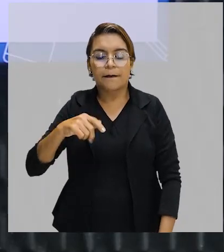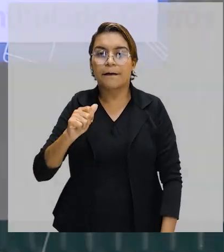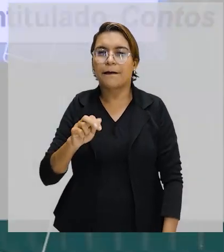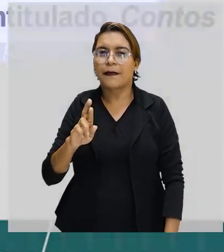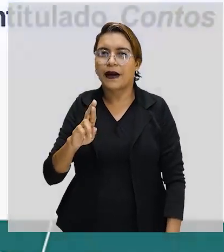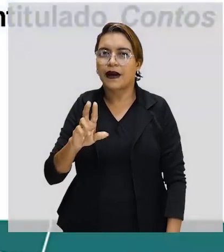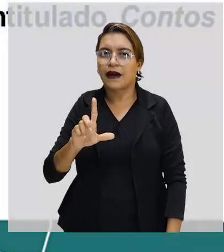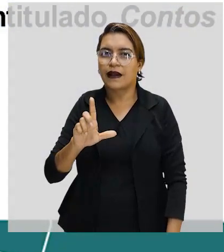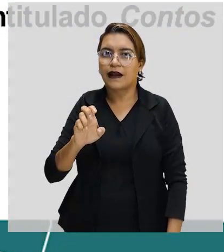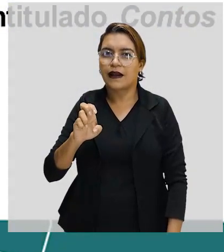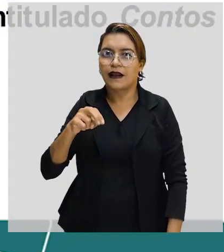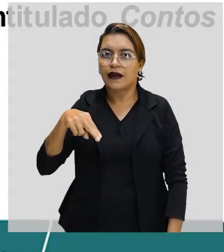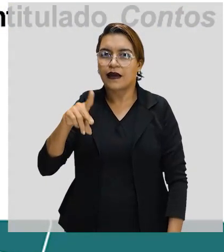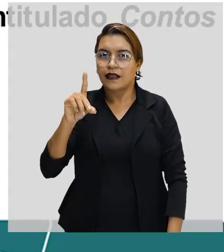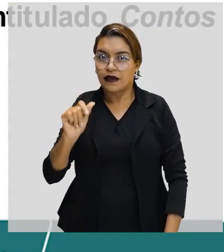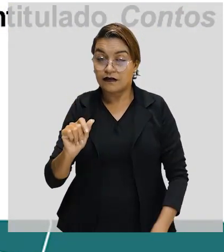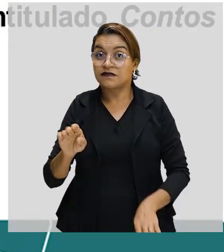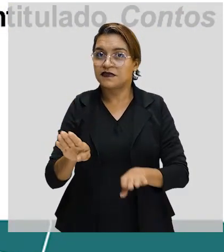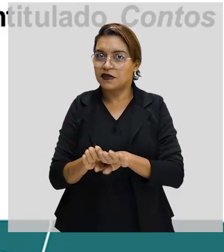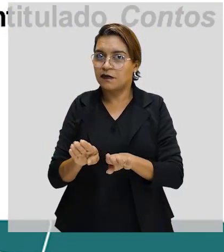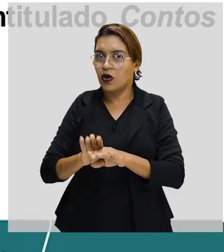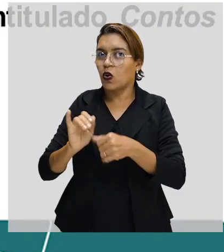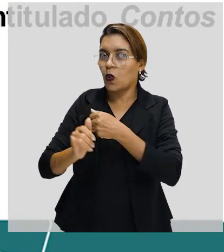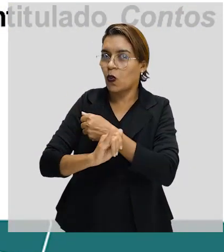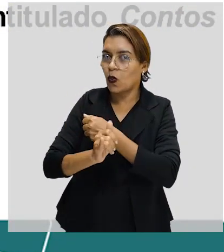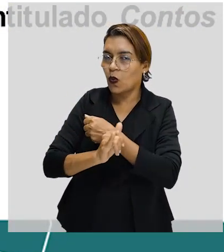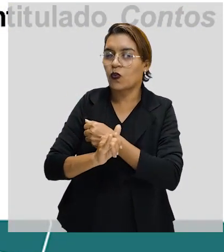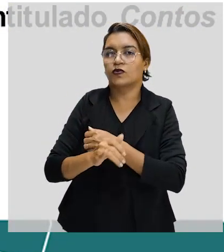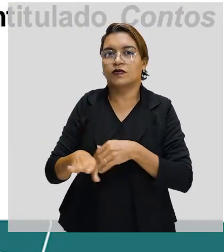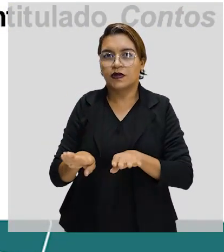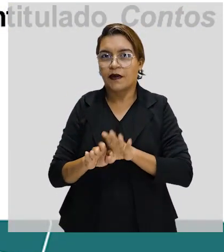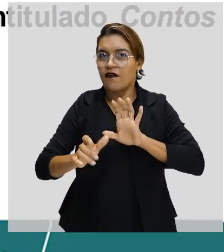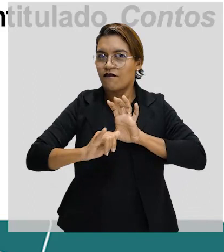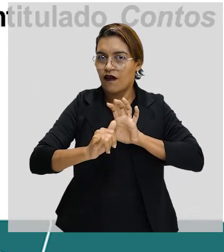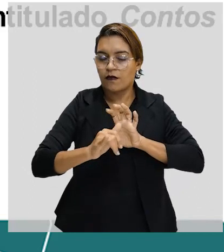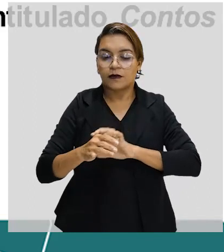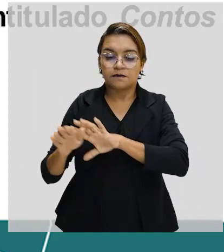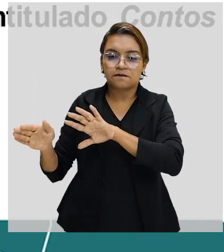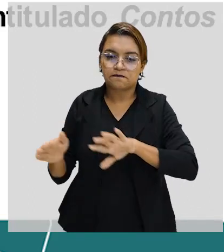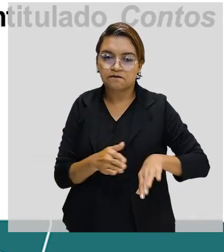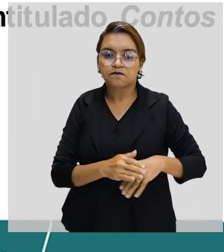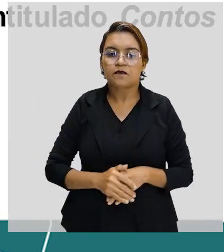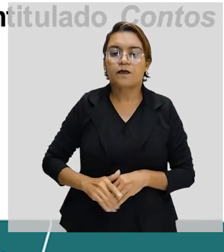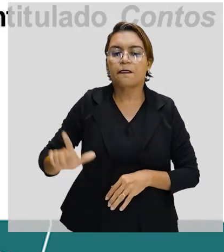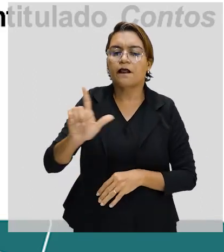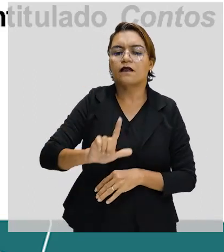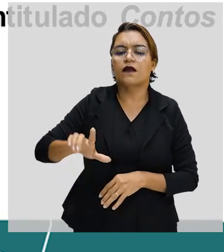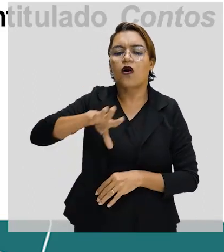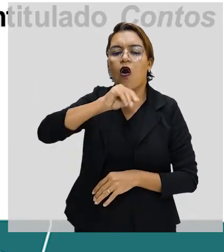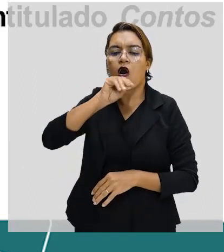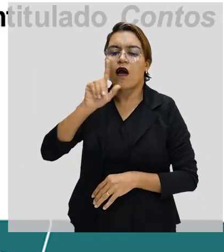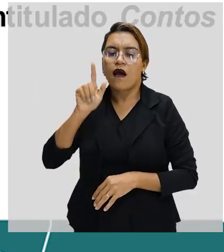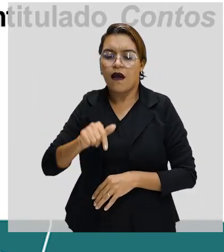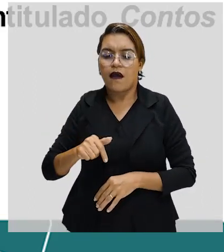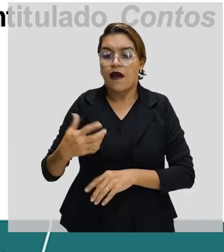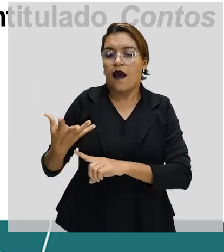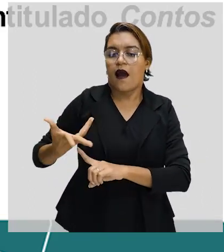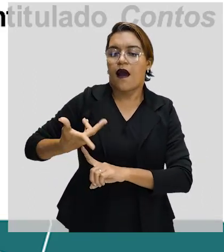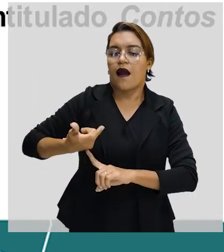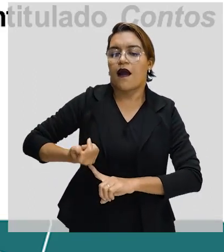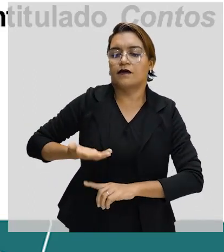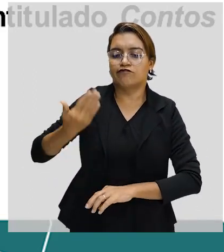aí que que a literatura oral só que para deixar registrado é a antiga arte de